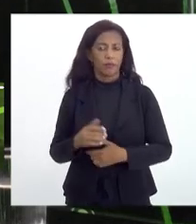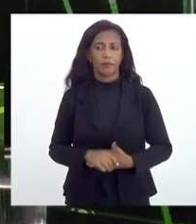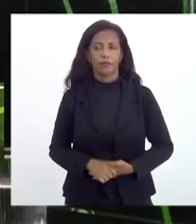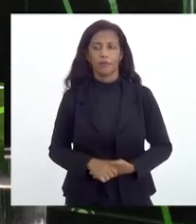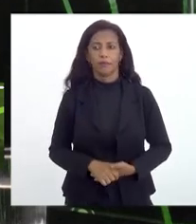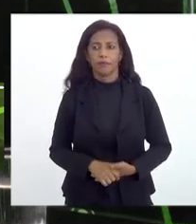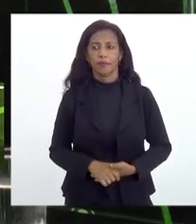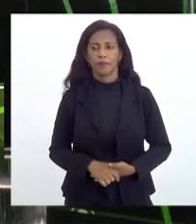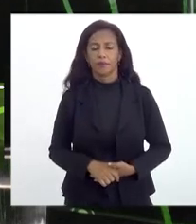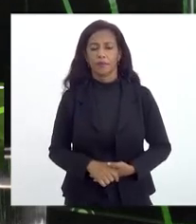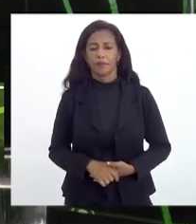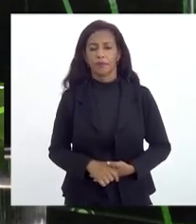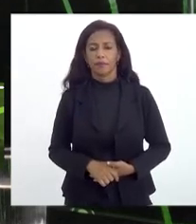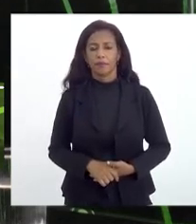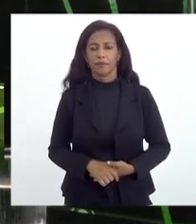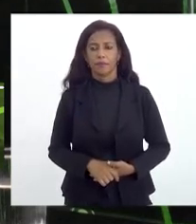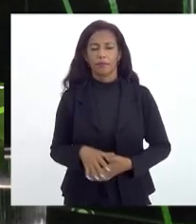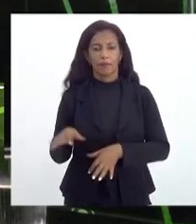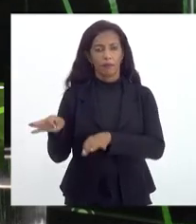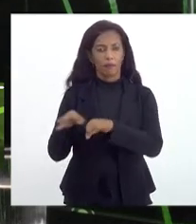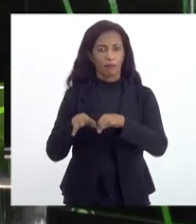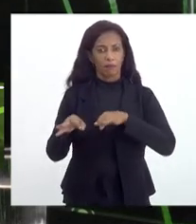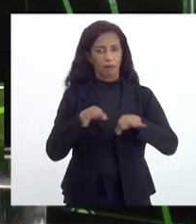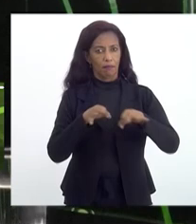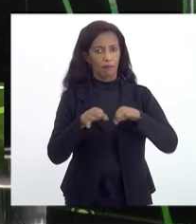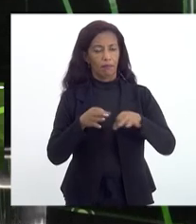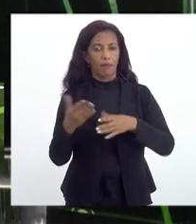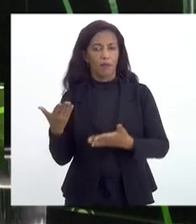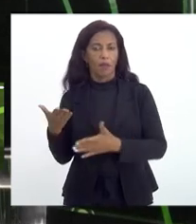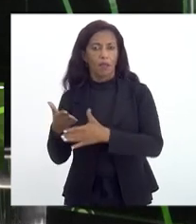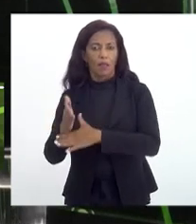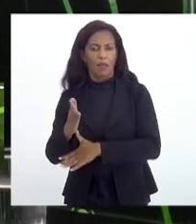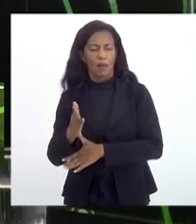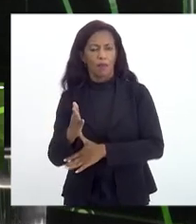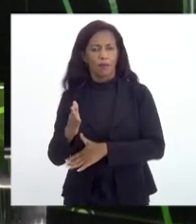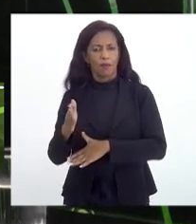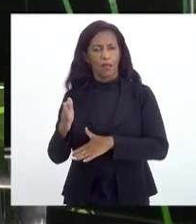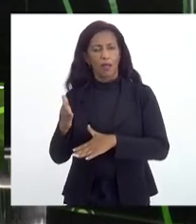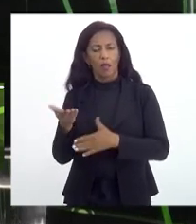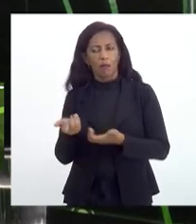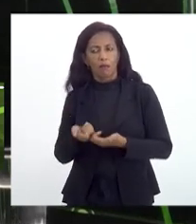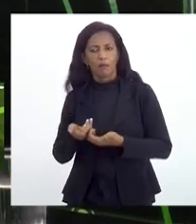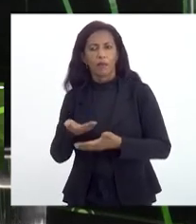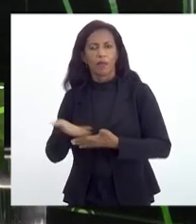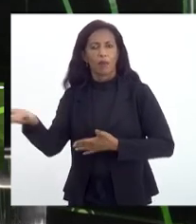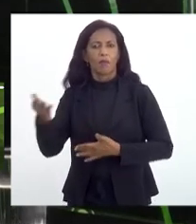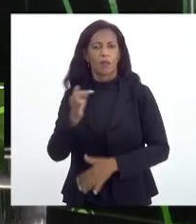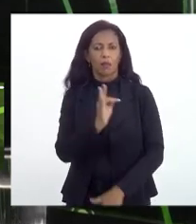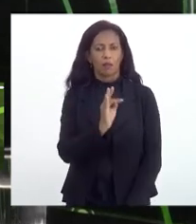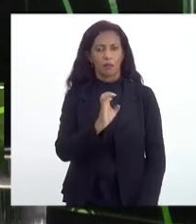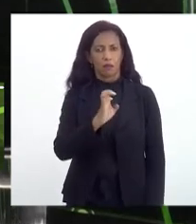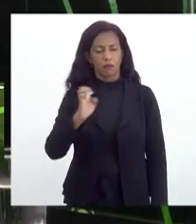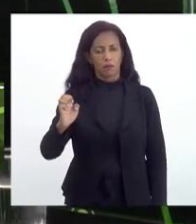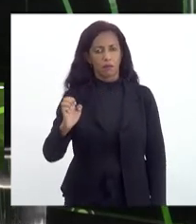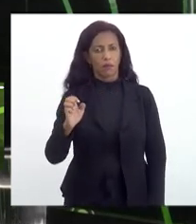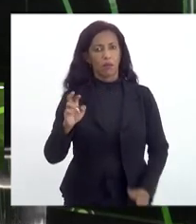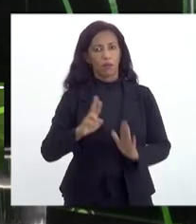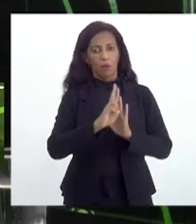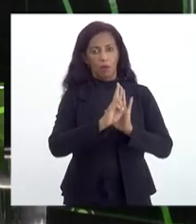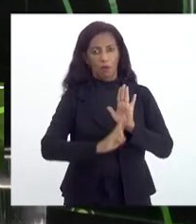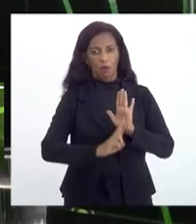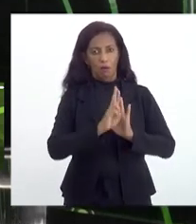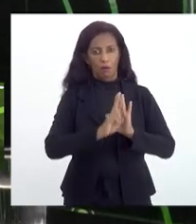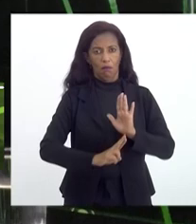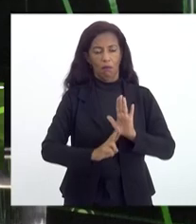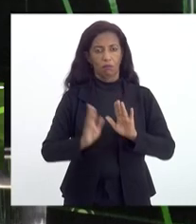preparar, aprovar, submeter ao Tribunal de Contas, enfim, o relatório